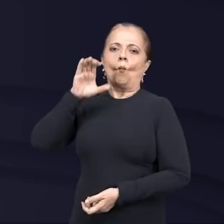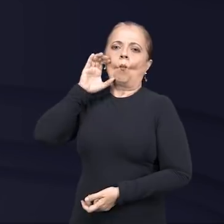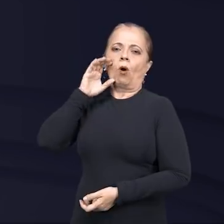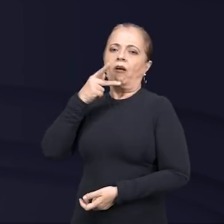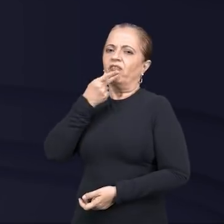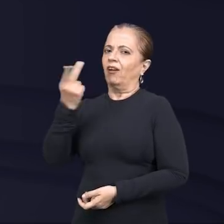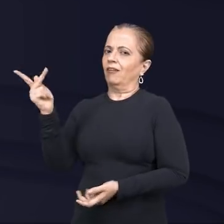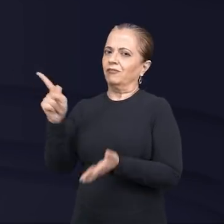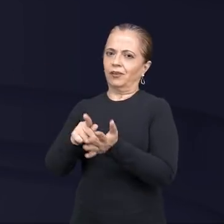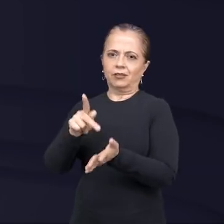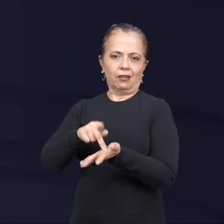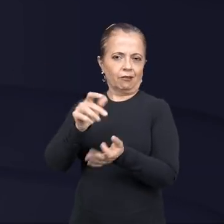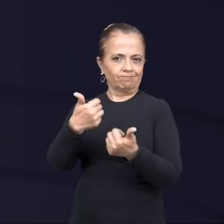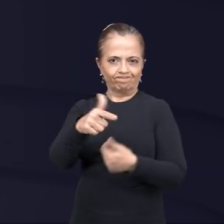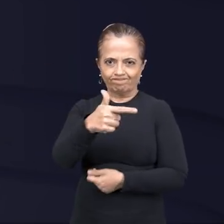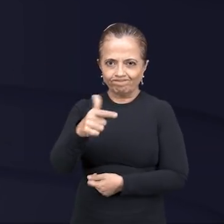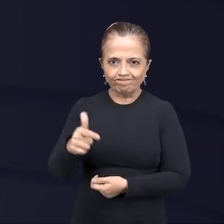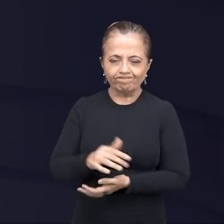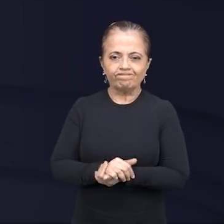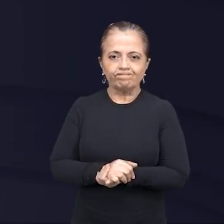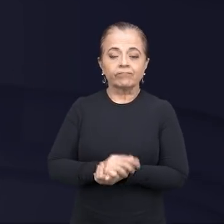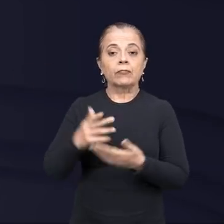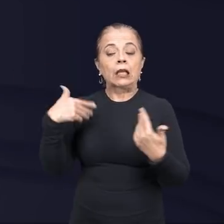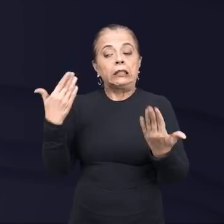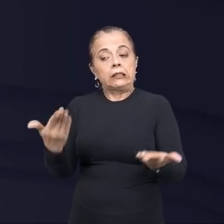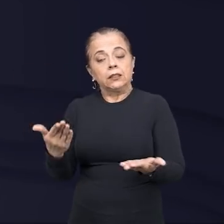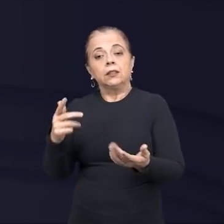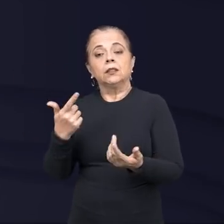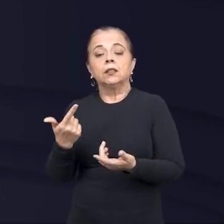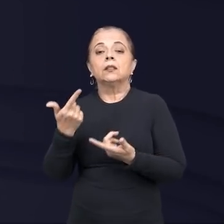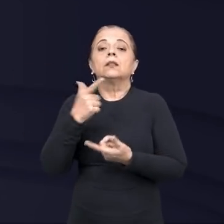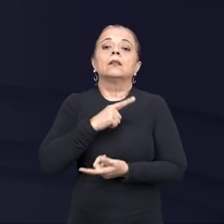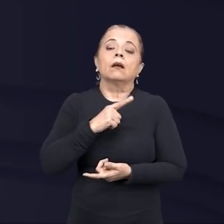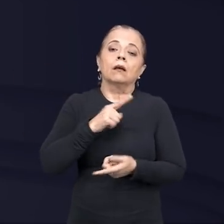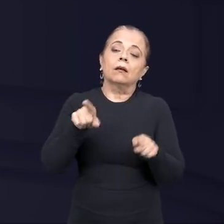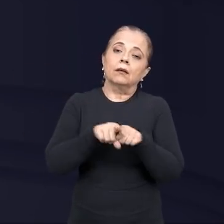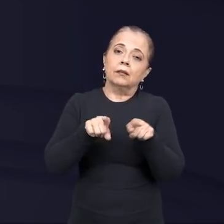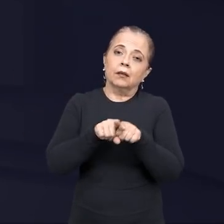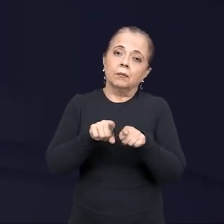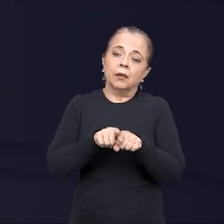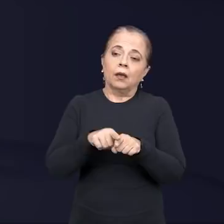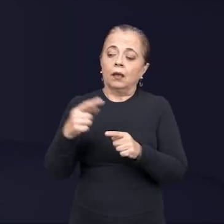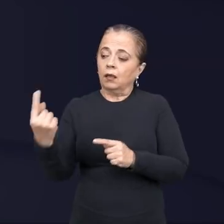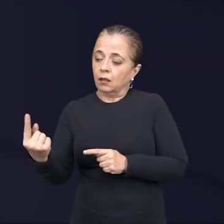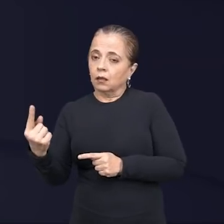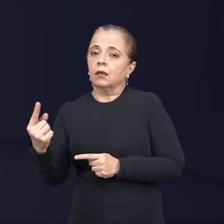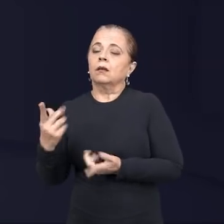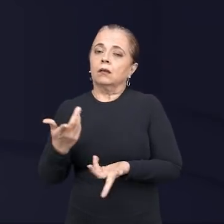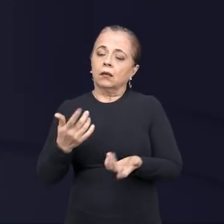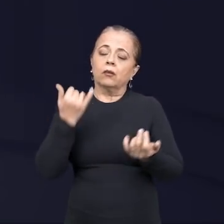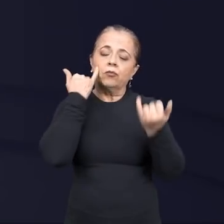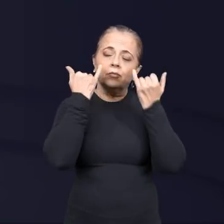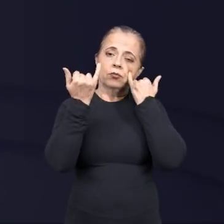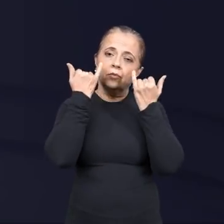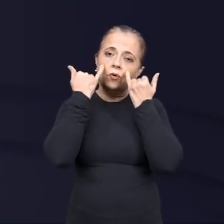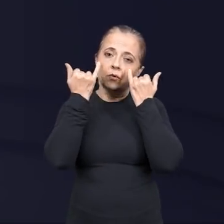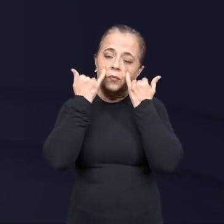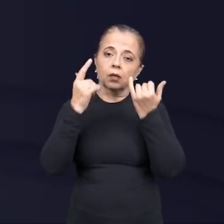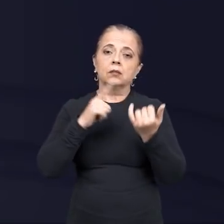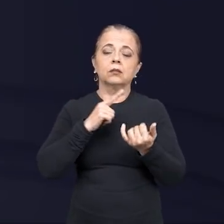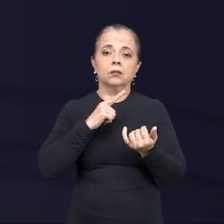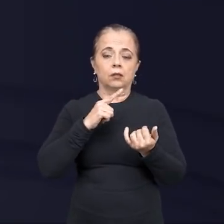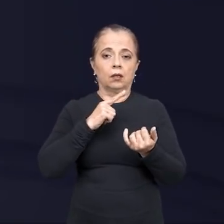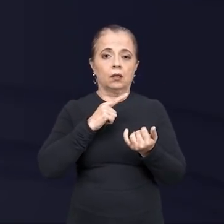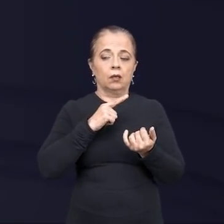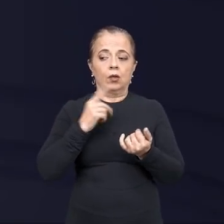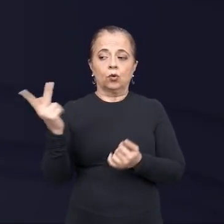traz enorme prejuízo para a investigação penal. E, por outro lado, a gente tinha também dados